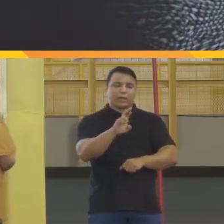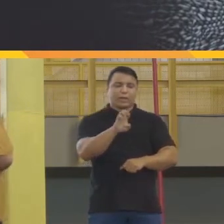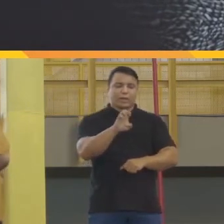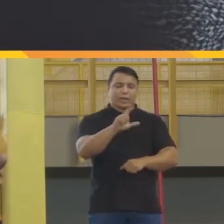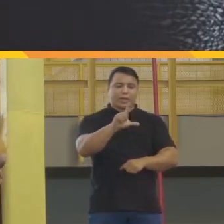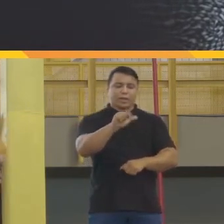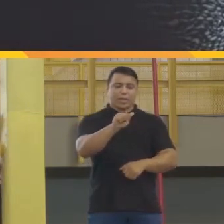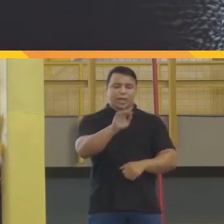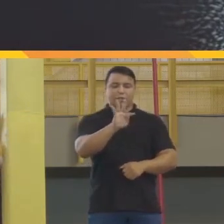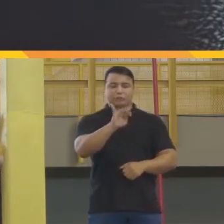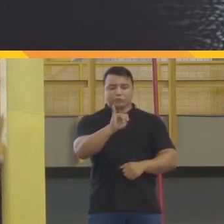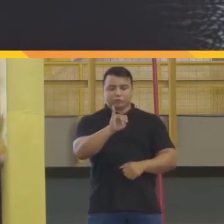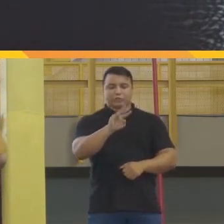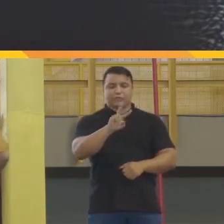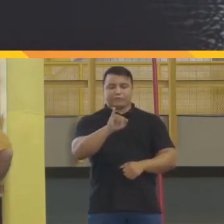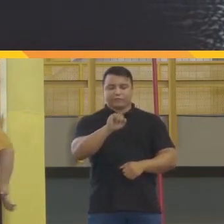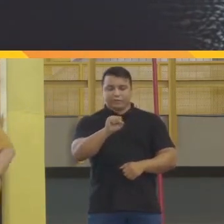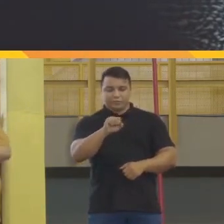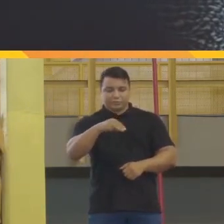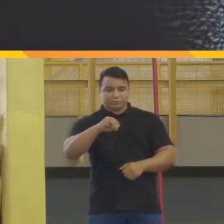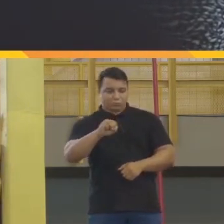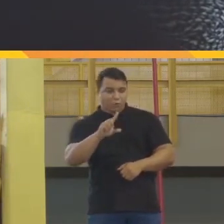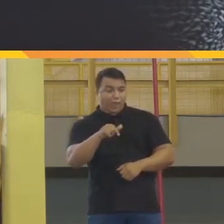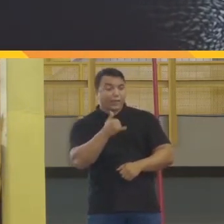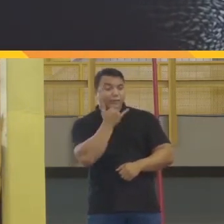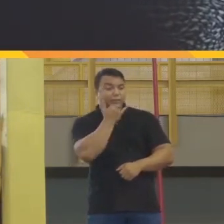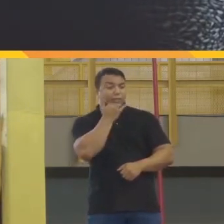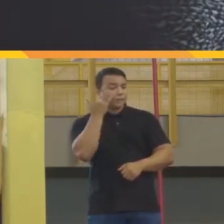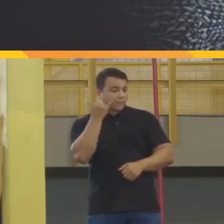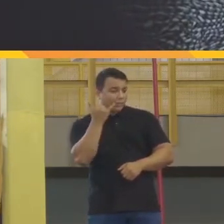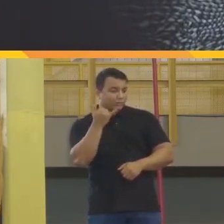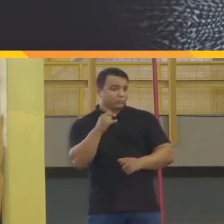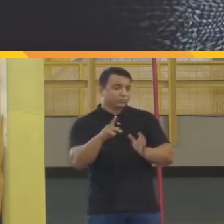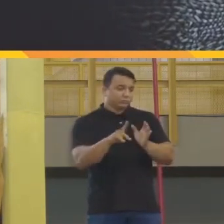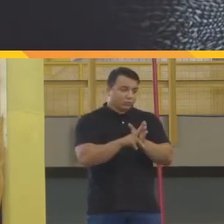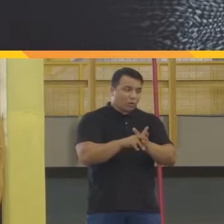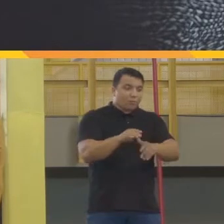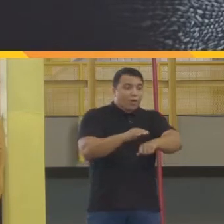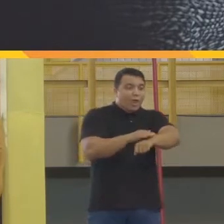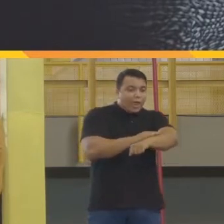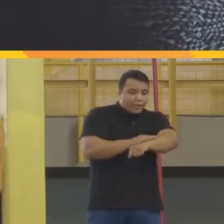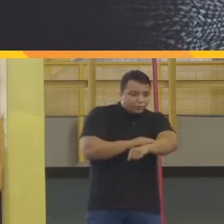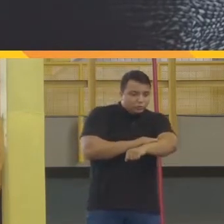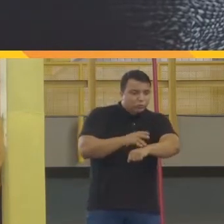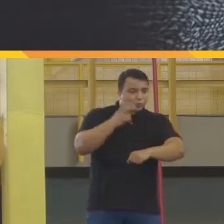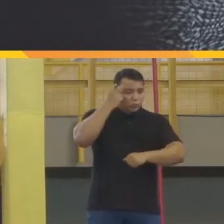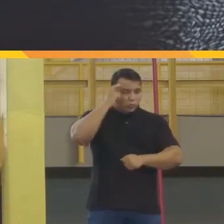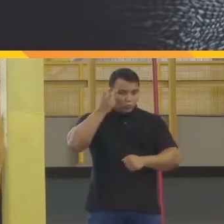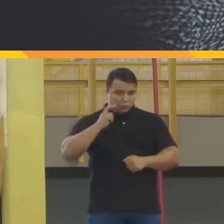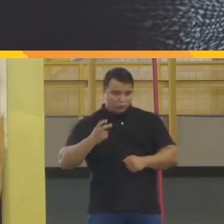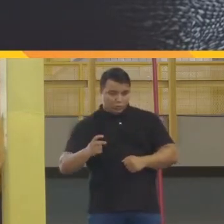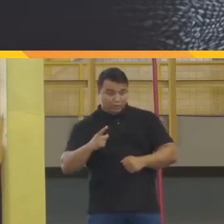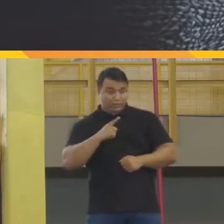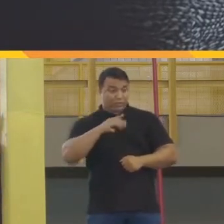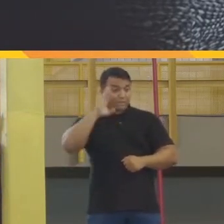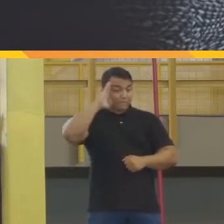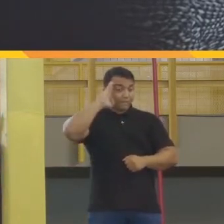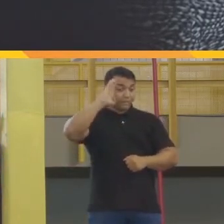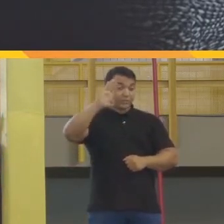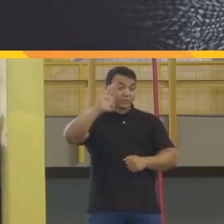ouvir falar do relativismo étnico-cultural, não se esqueçam que um dos maiores e mais